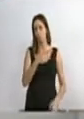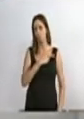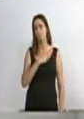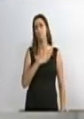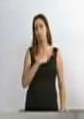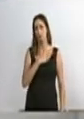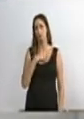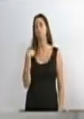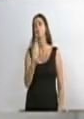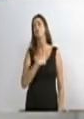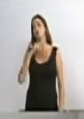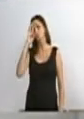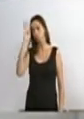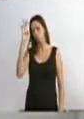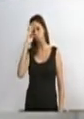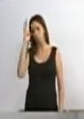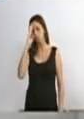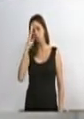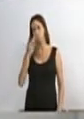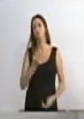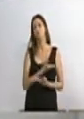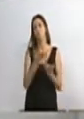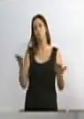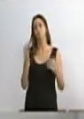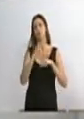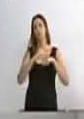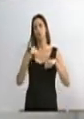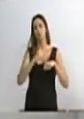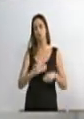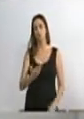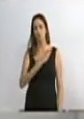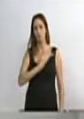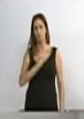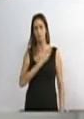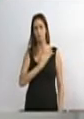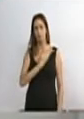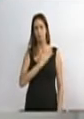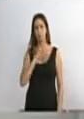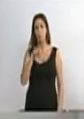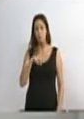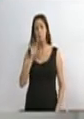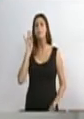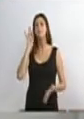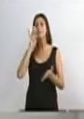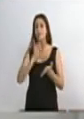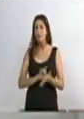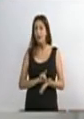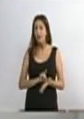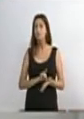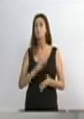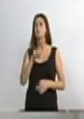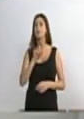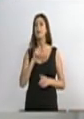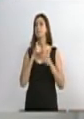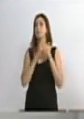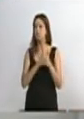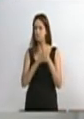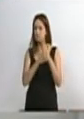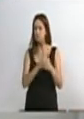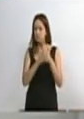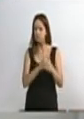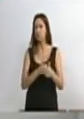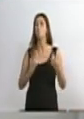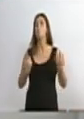nossos sonhos. Meus queridos companheiros, esse golpe que está em curso, o golpe contra